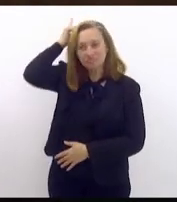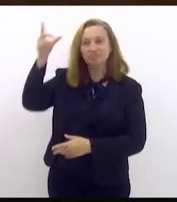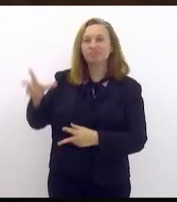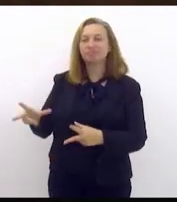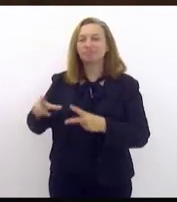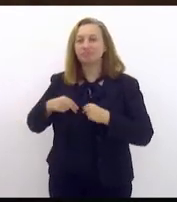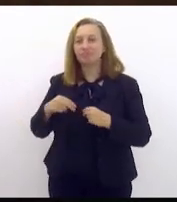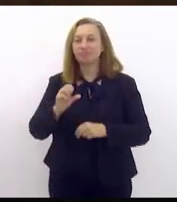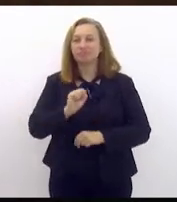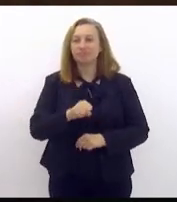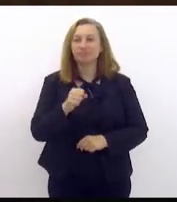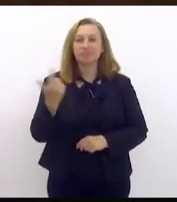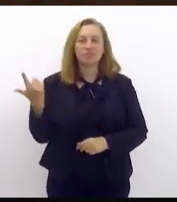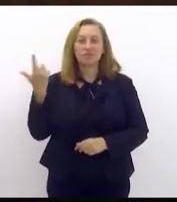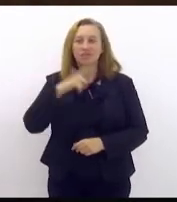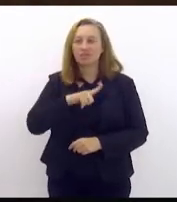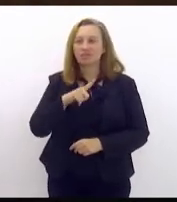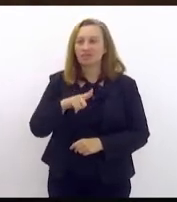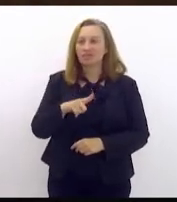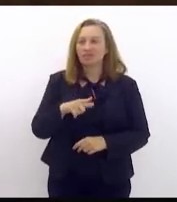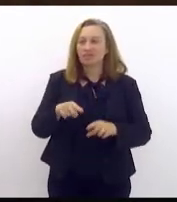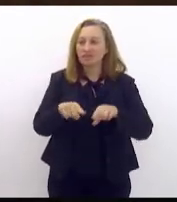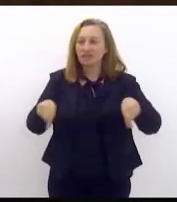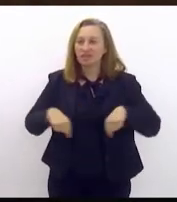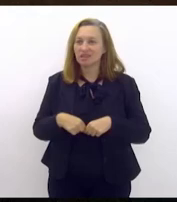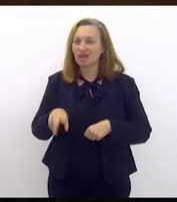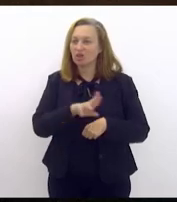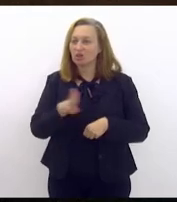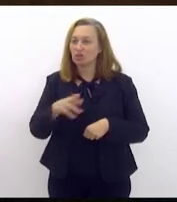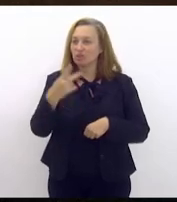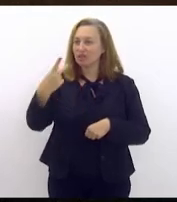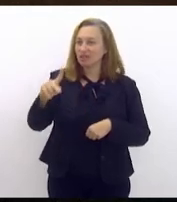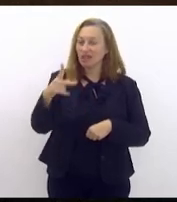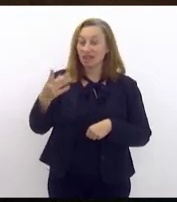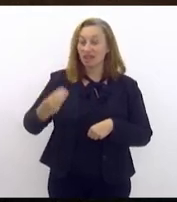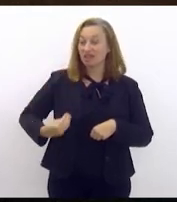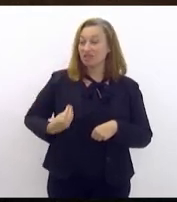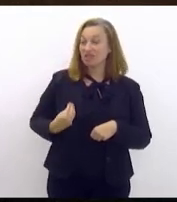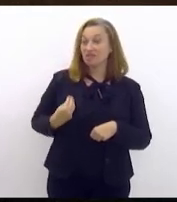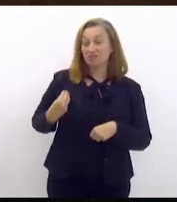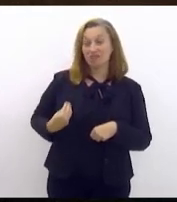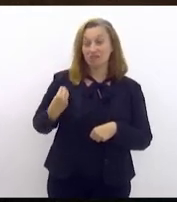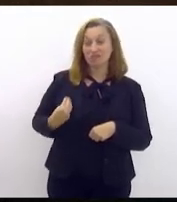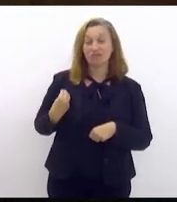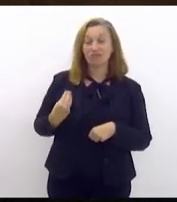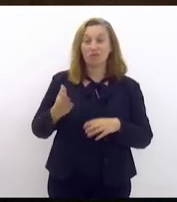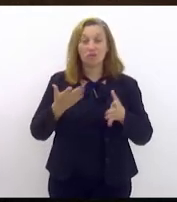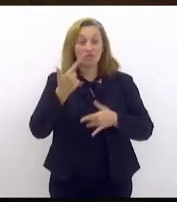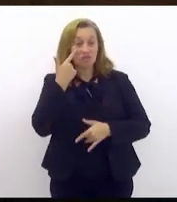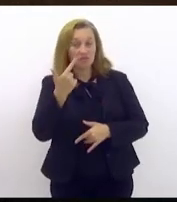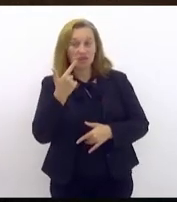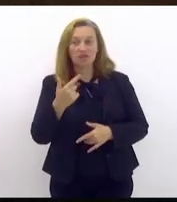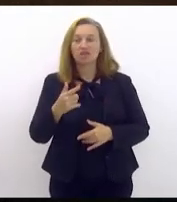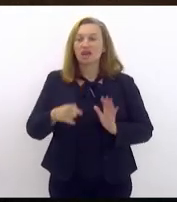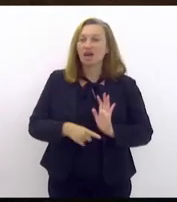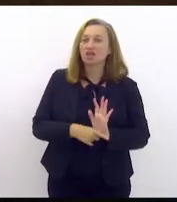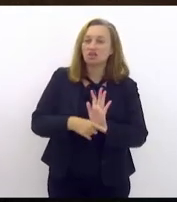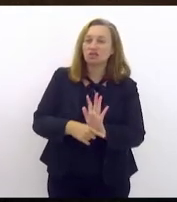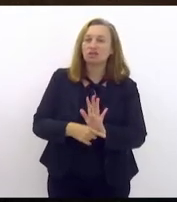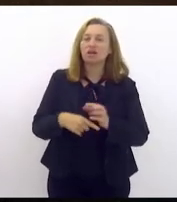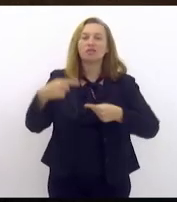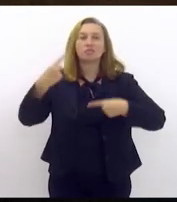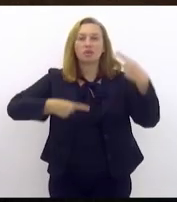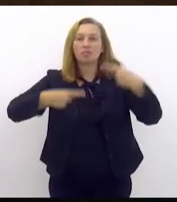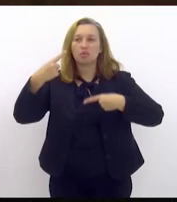merece, graças a Deus a gente conseguiu colocar aqui uma sala com o nome dele, ele em vida, vendo, e é assim. Vossa Excelência tem contribuído muito para a